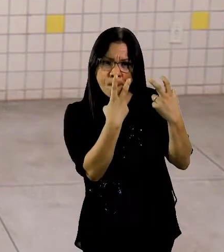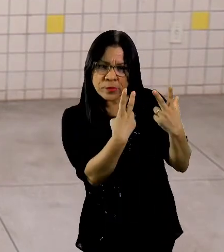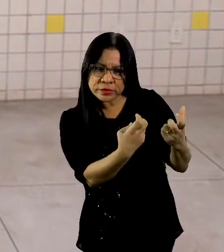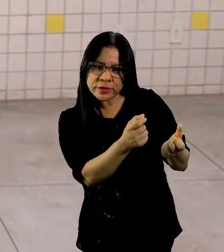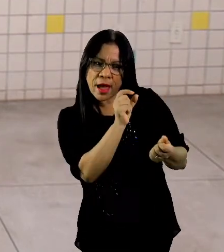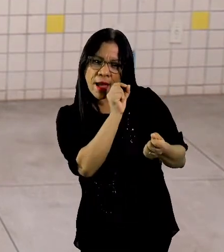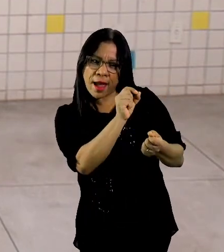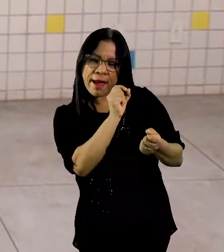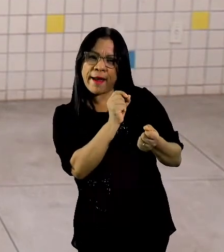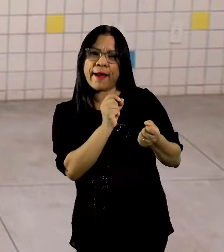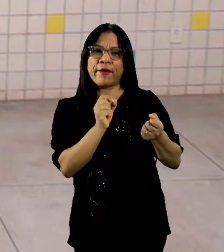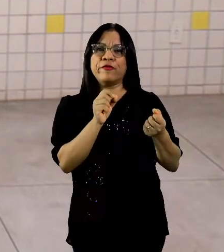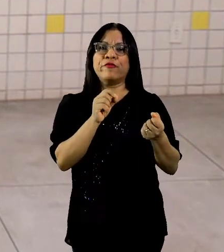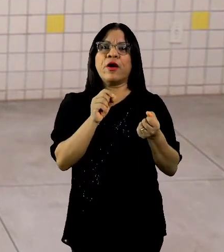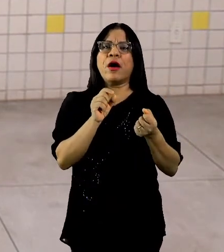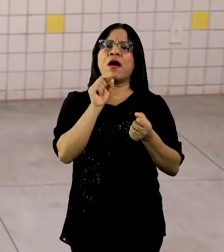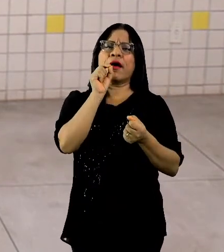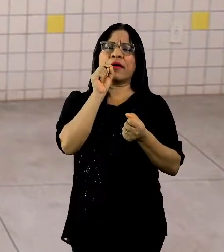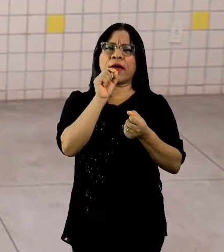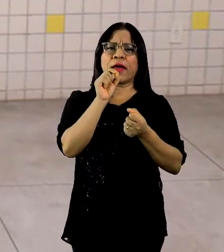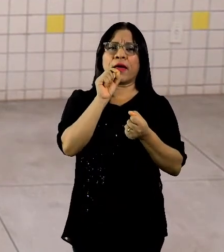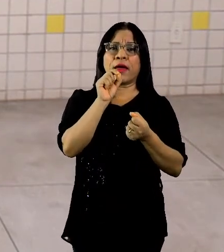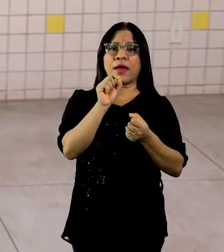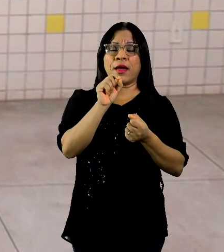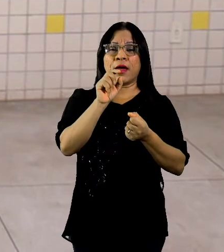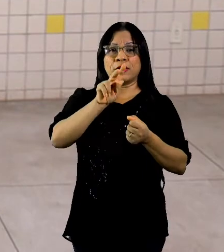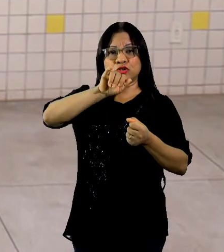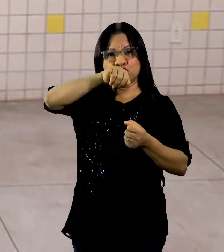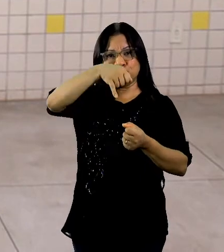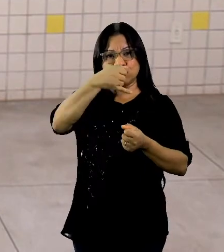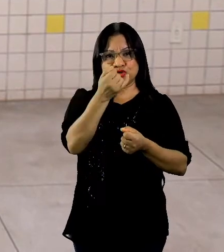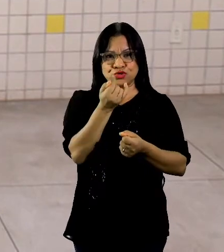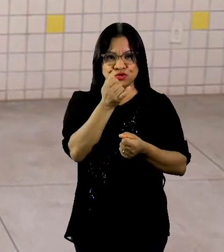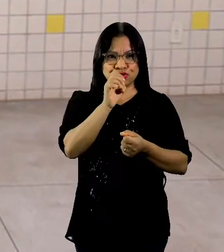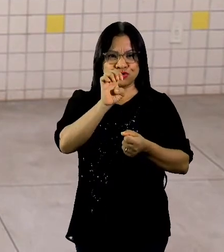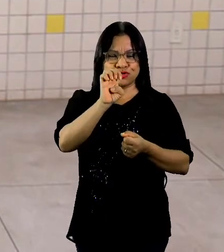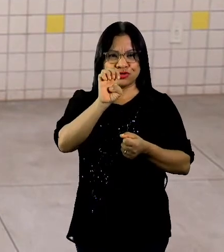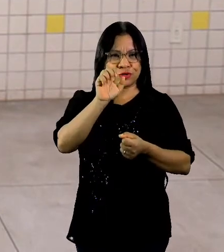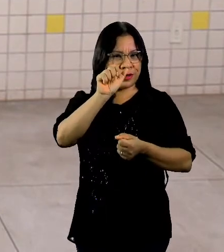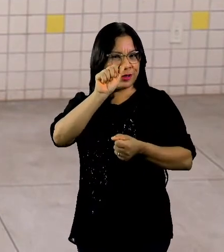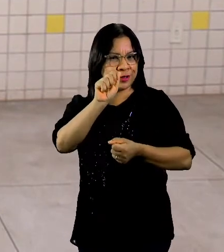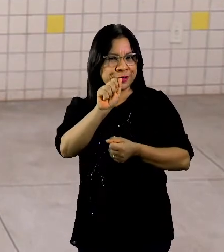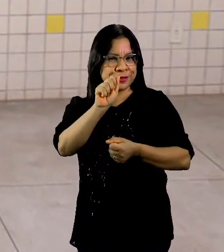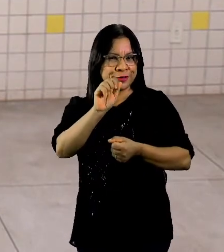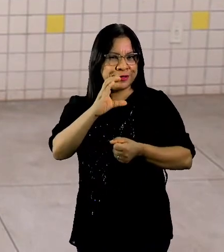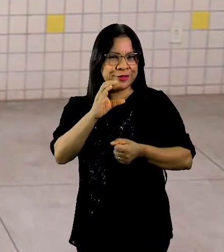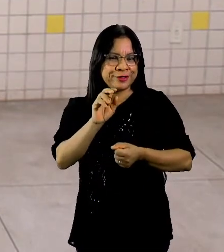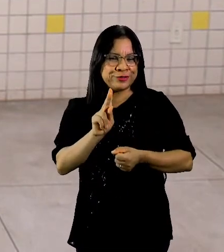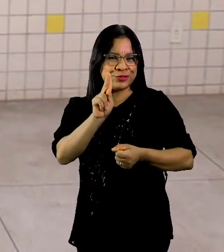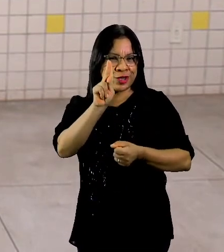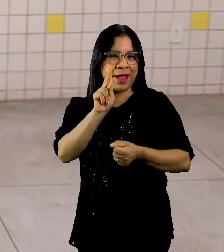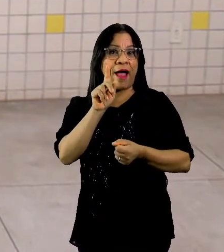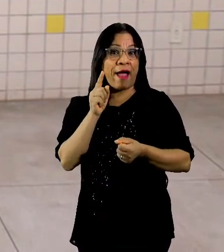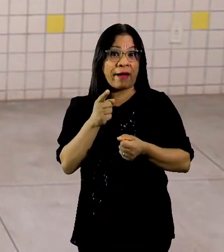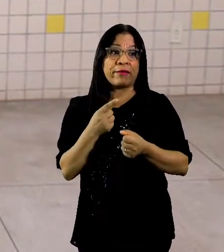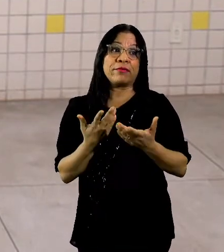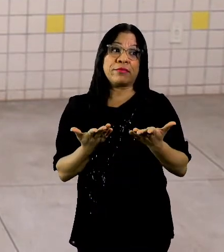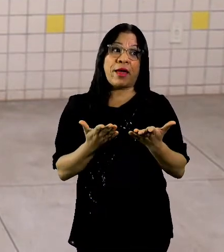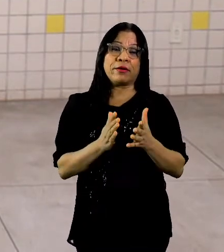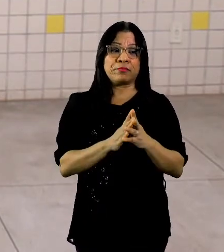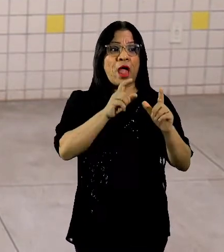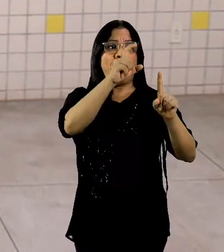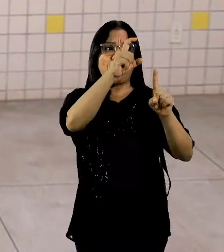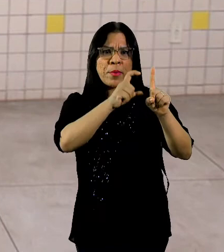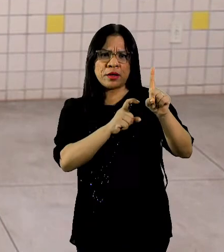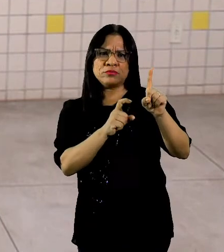Disney, Piratas do Caribe, e estabeleça a relação de sentido com o desenvolvimento moral e ético do